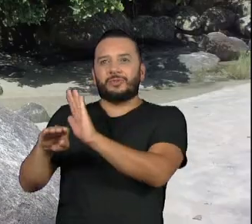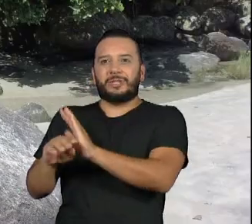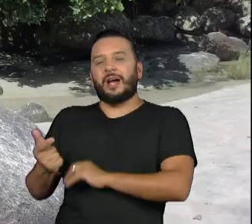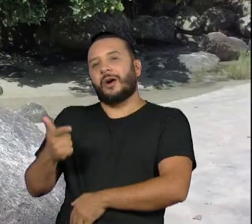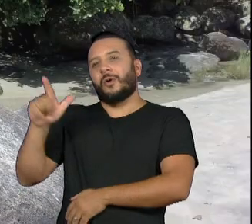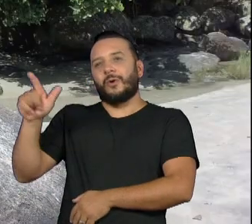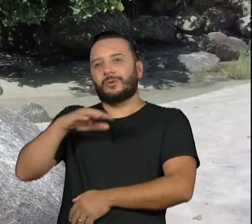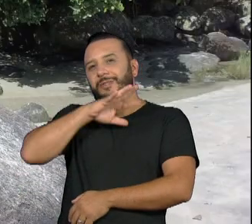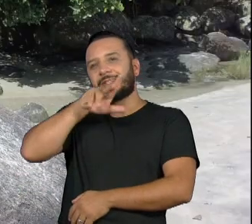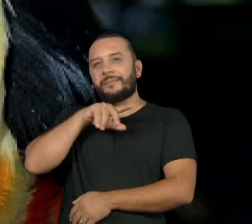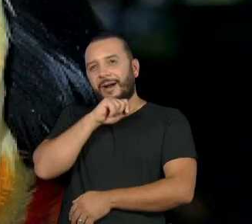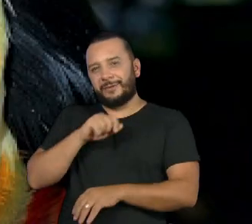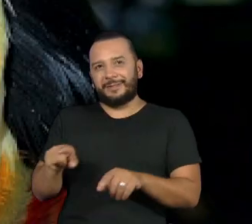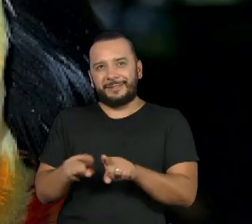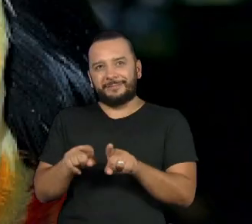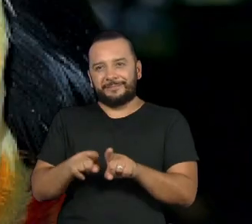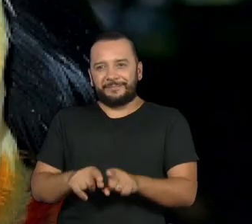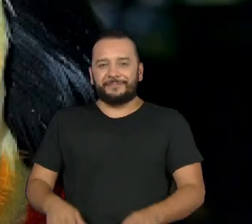espécies animais.